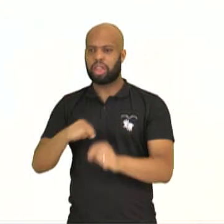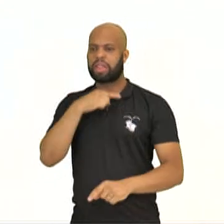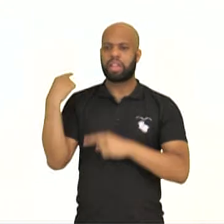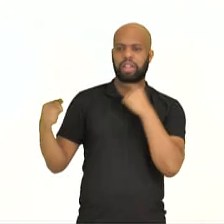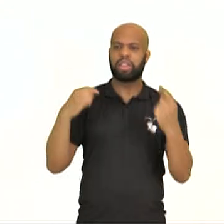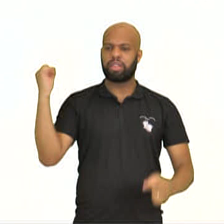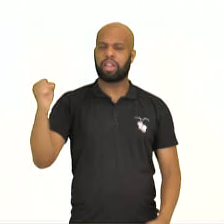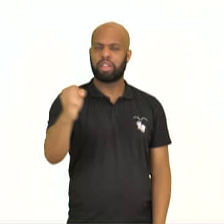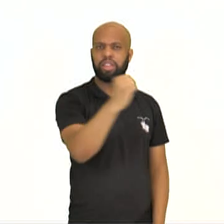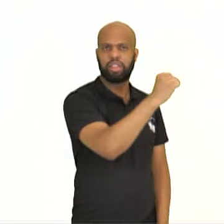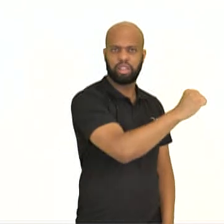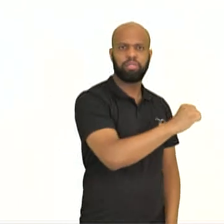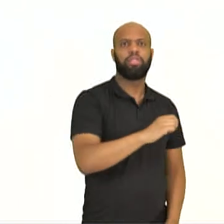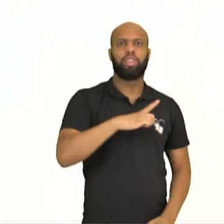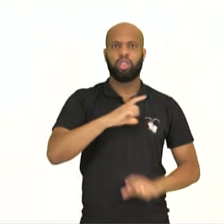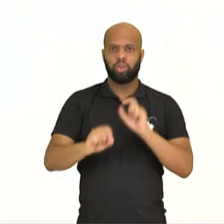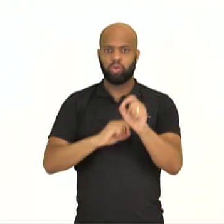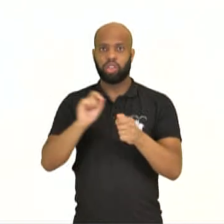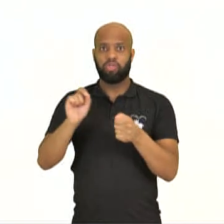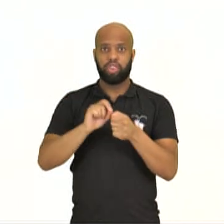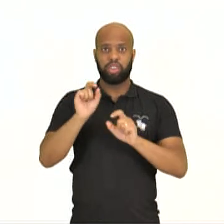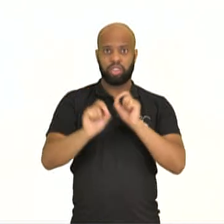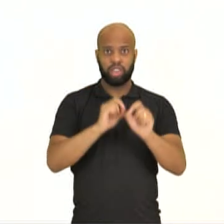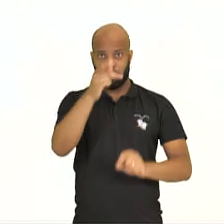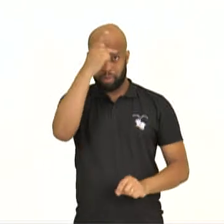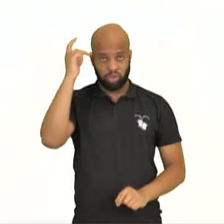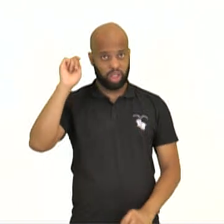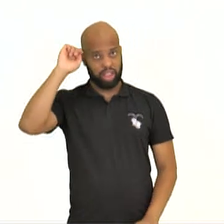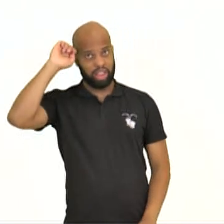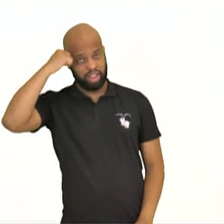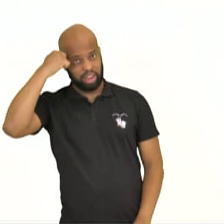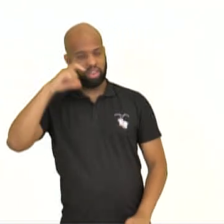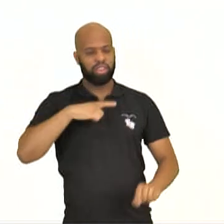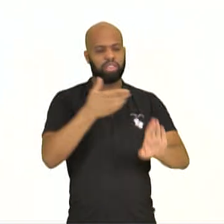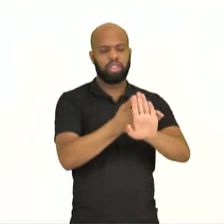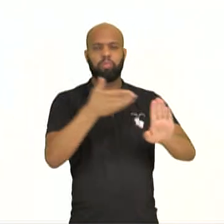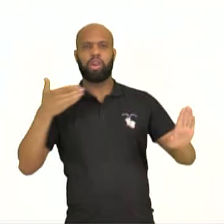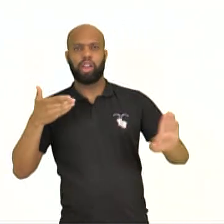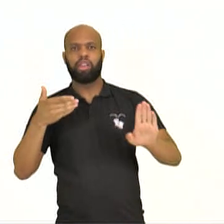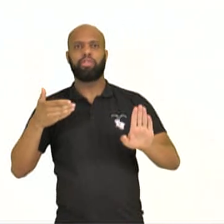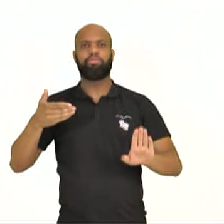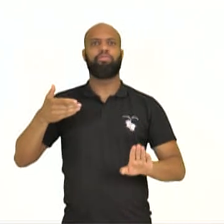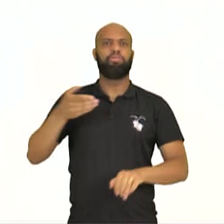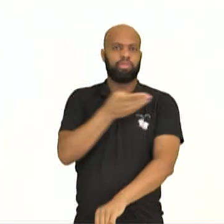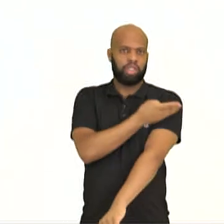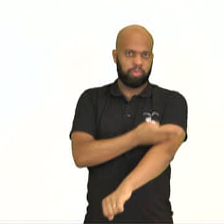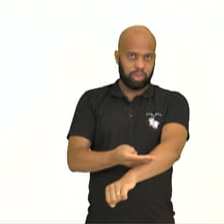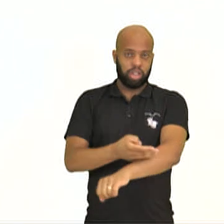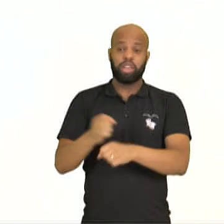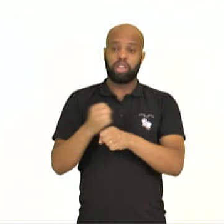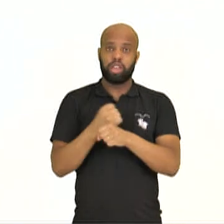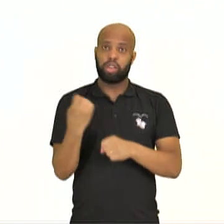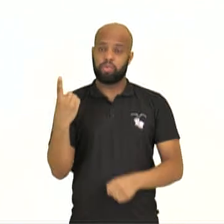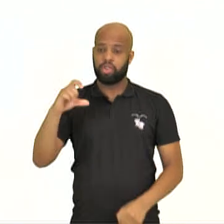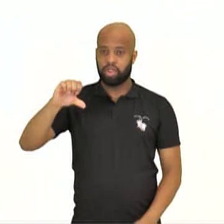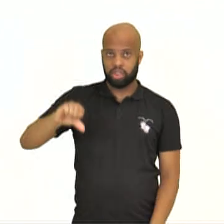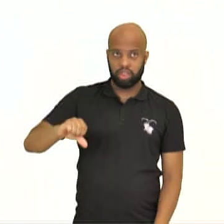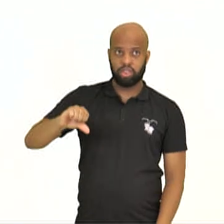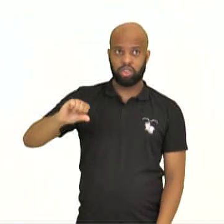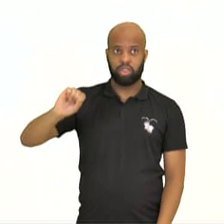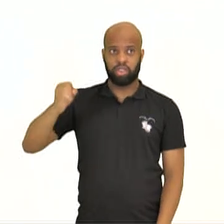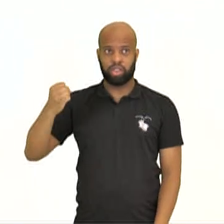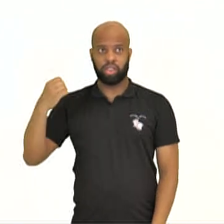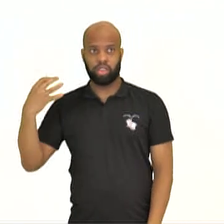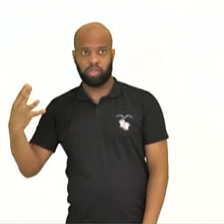O apartheid foi um sistema que mantinha as pessoas negras separadas das brancas. Em 1984,